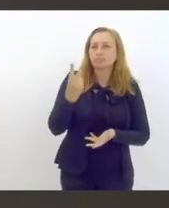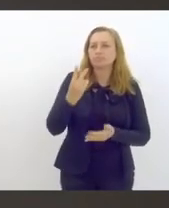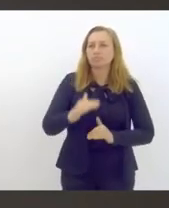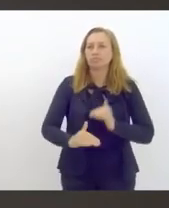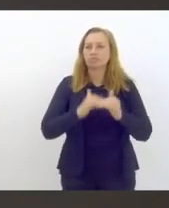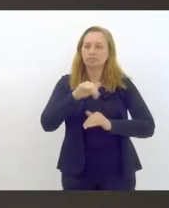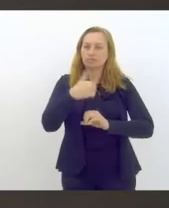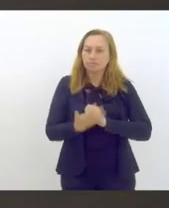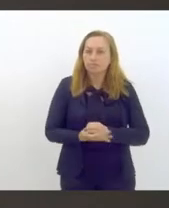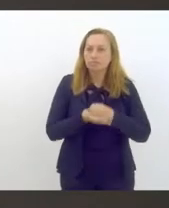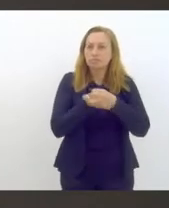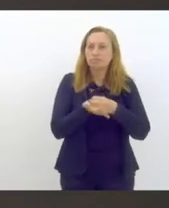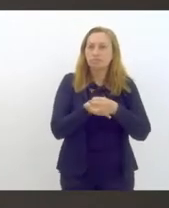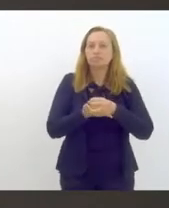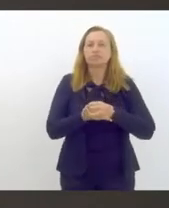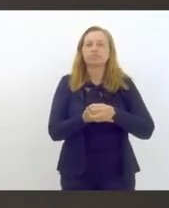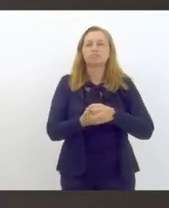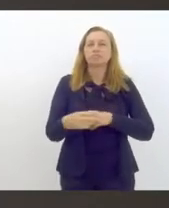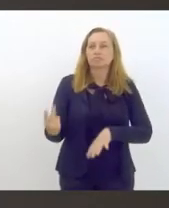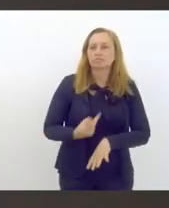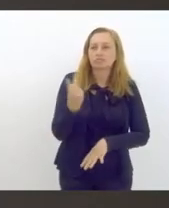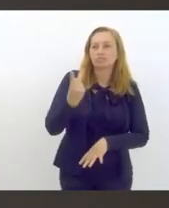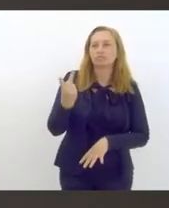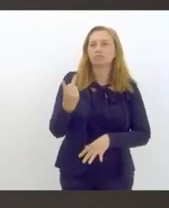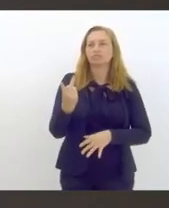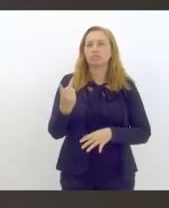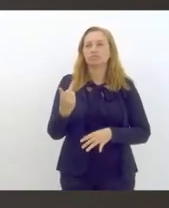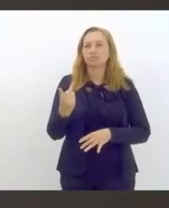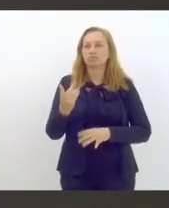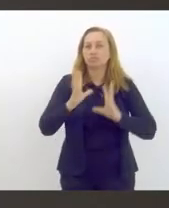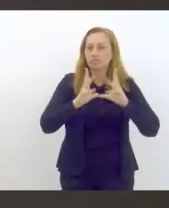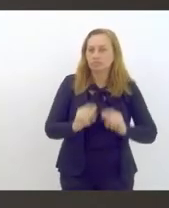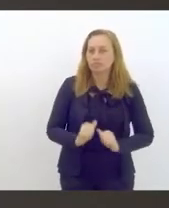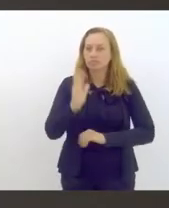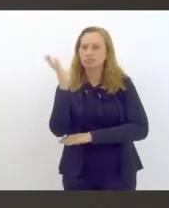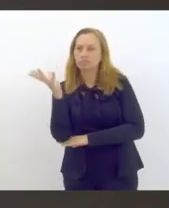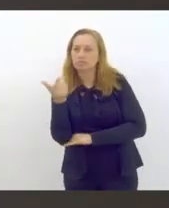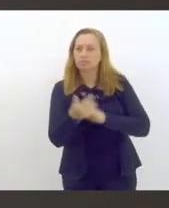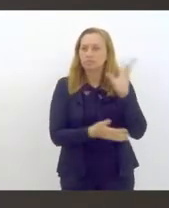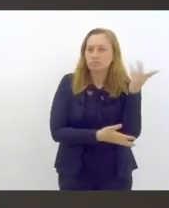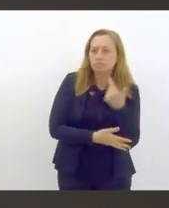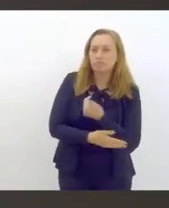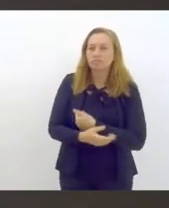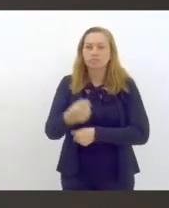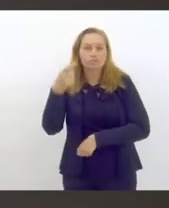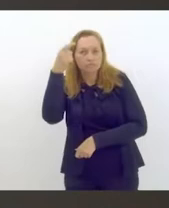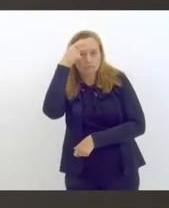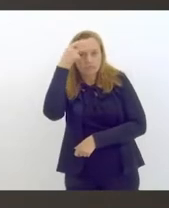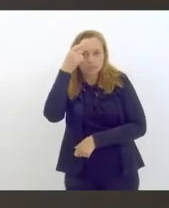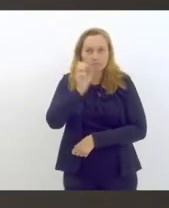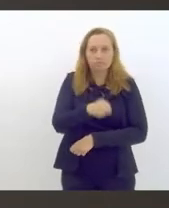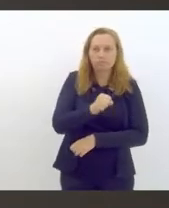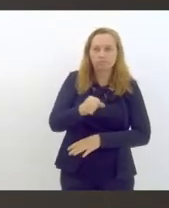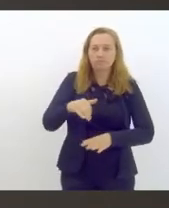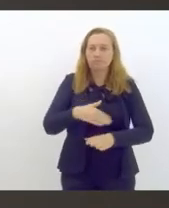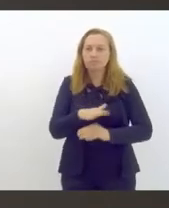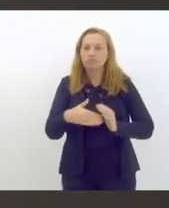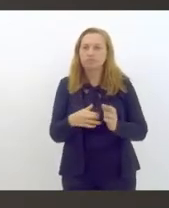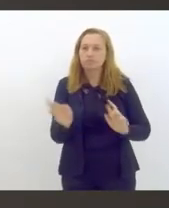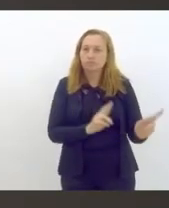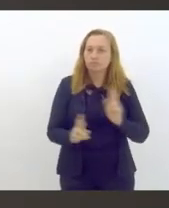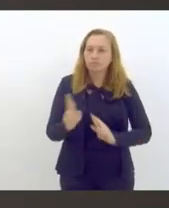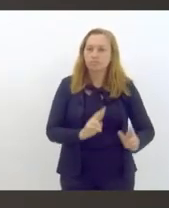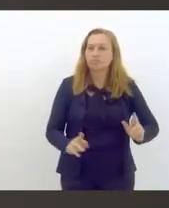desenvolvimento sustentável, você está com valorização da higiene ambiental, consciência dos deveres do cidadão com o meio ambiente. Isso tudo está muito relacionado com o